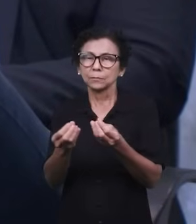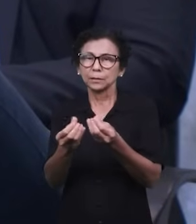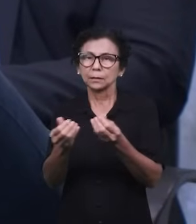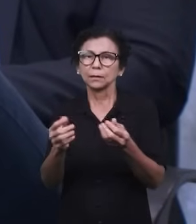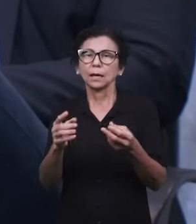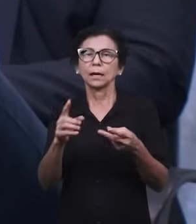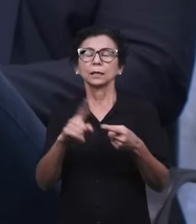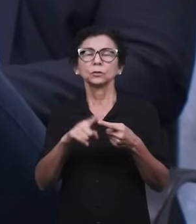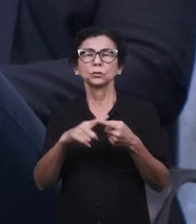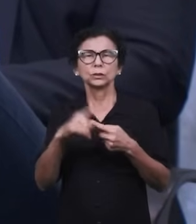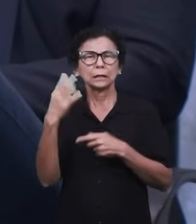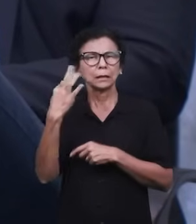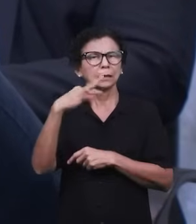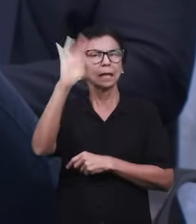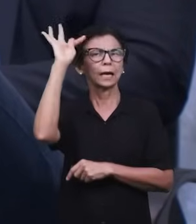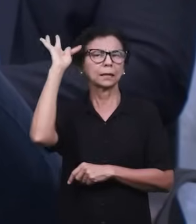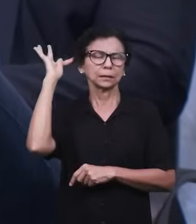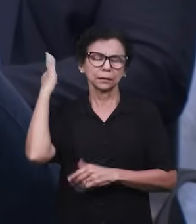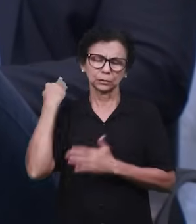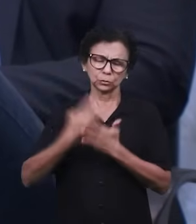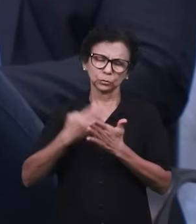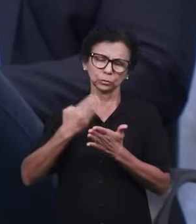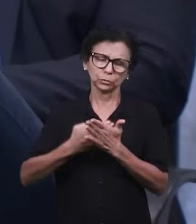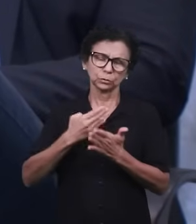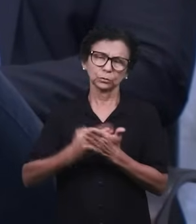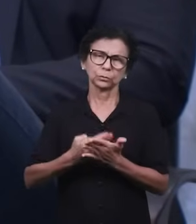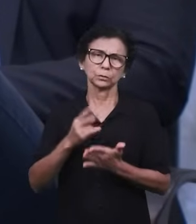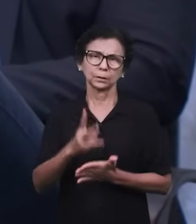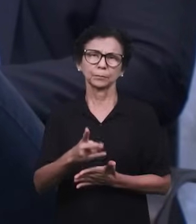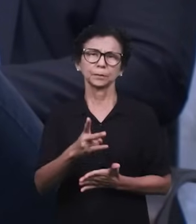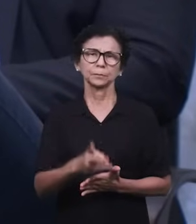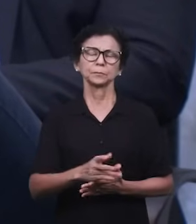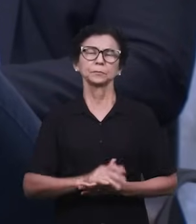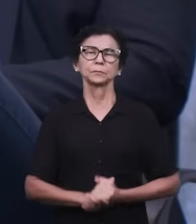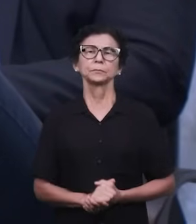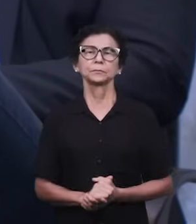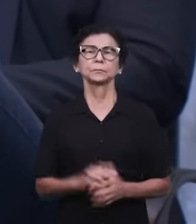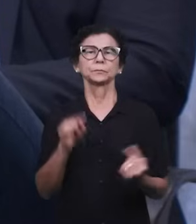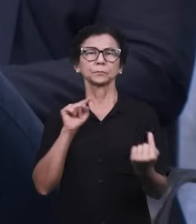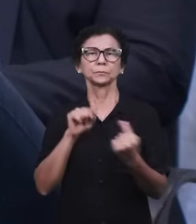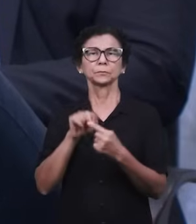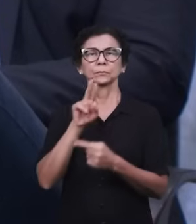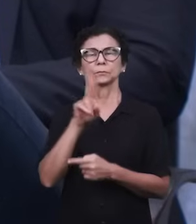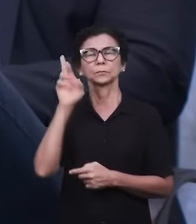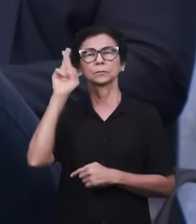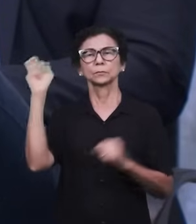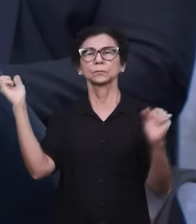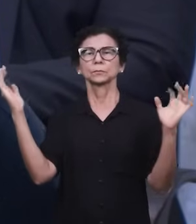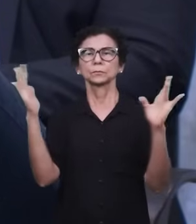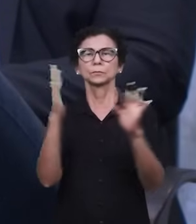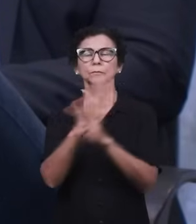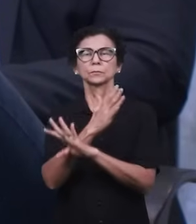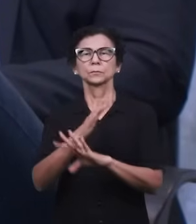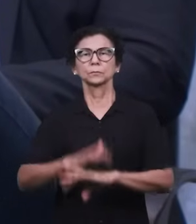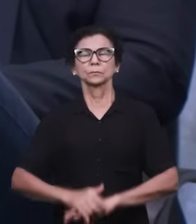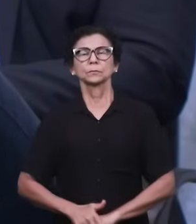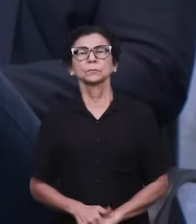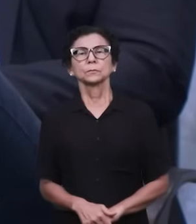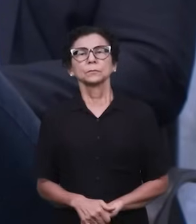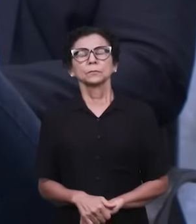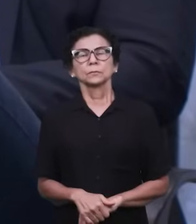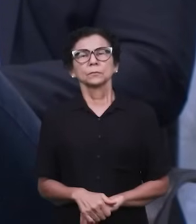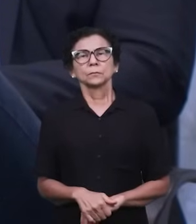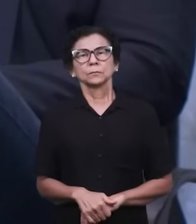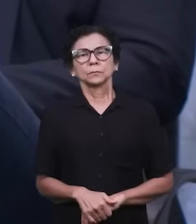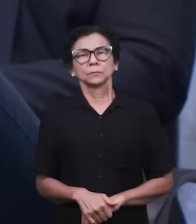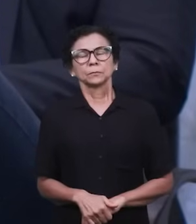igual no caso dela, de um futuro nessa área. Então, é uma colocação que o senhor dá até para dar um testemunho daquilo que